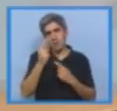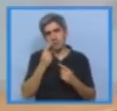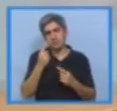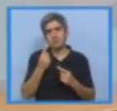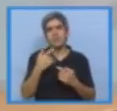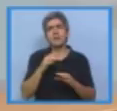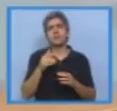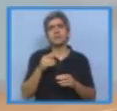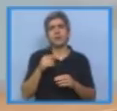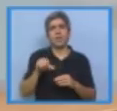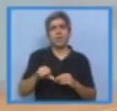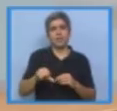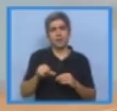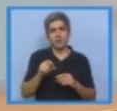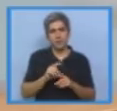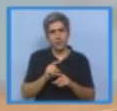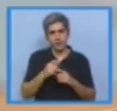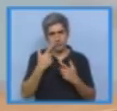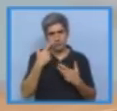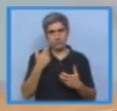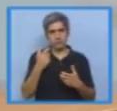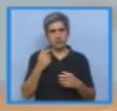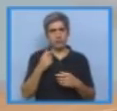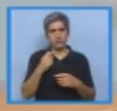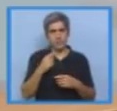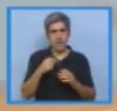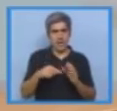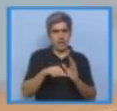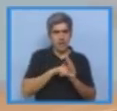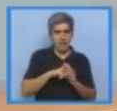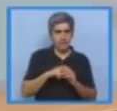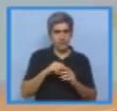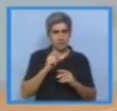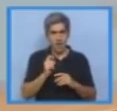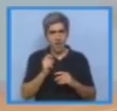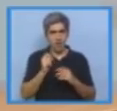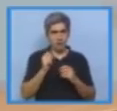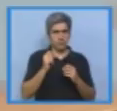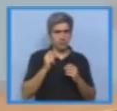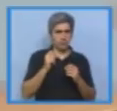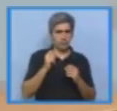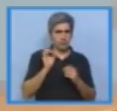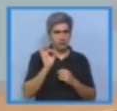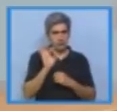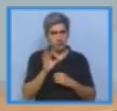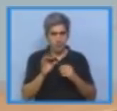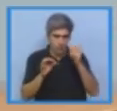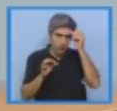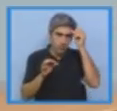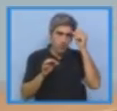nunca tivemos nenhuma assim comentário explicitamente negativo ou agressivo. Às vezes até mesmo dentro